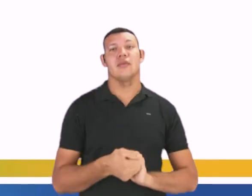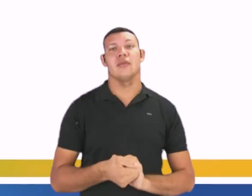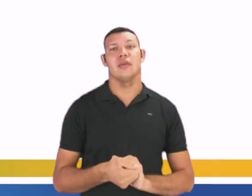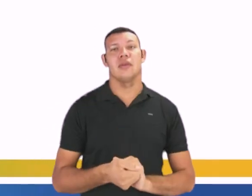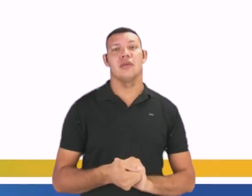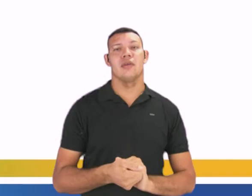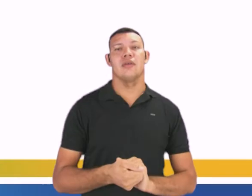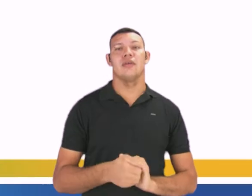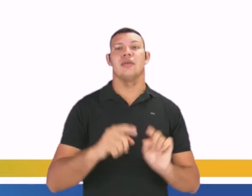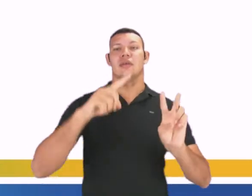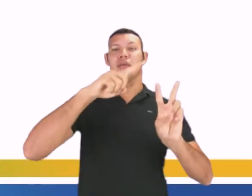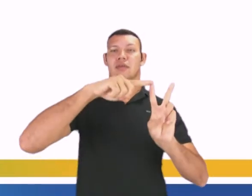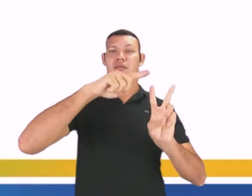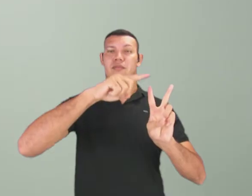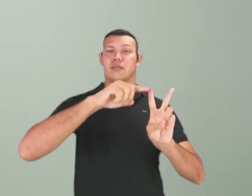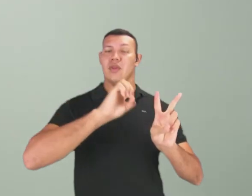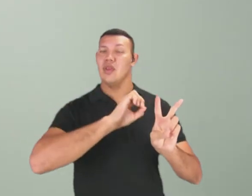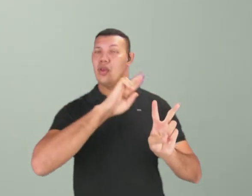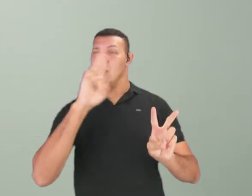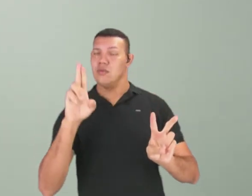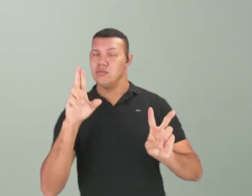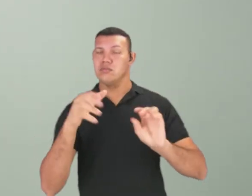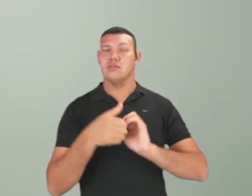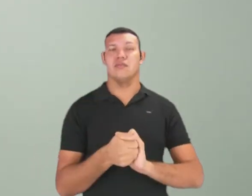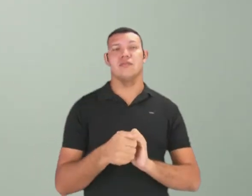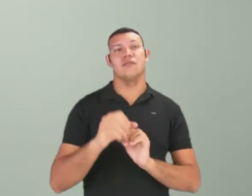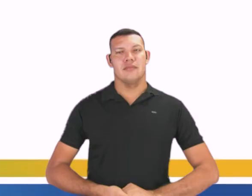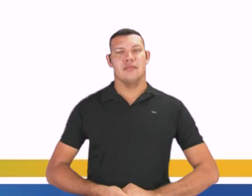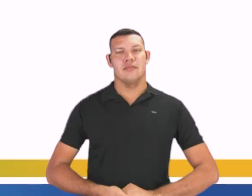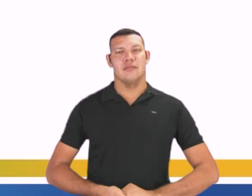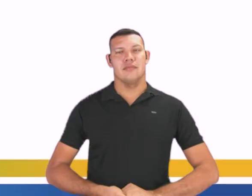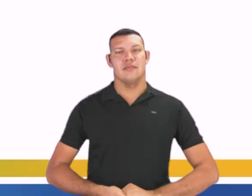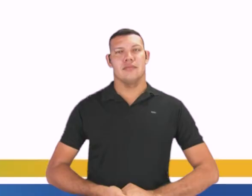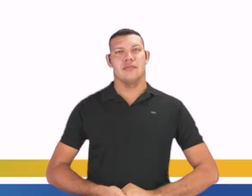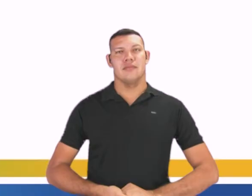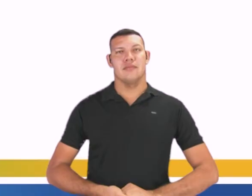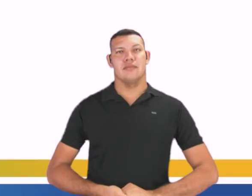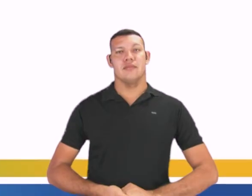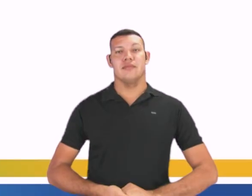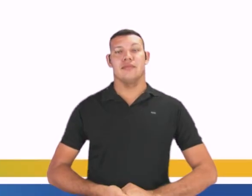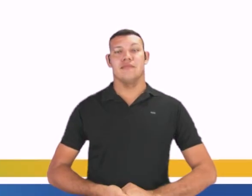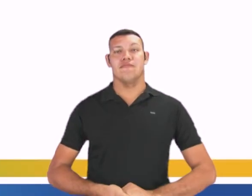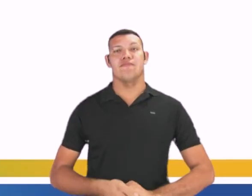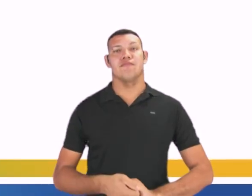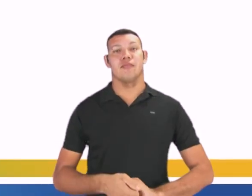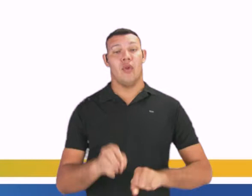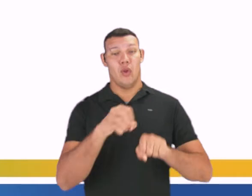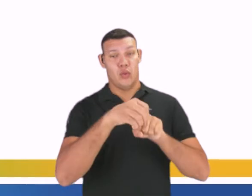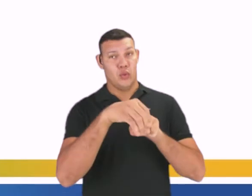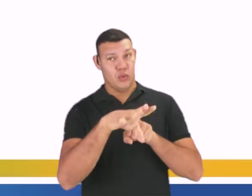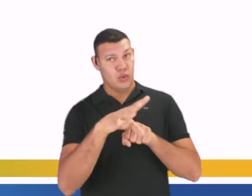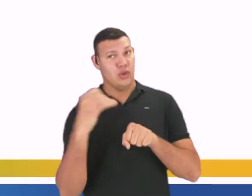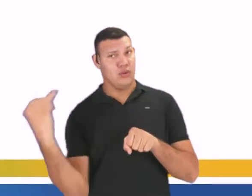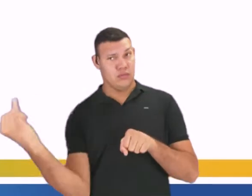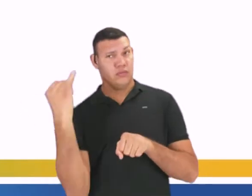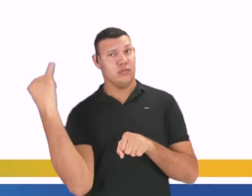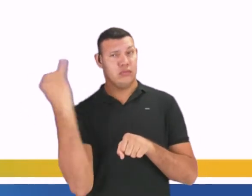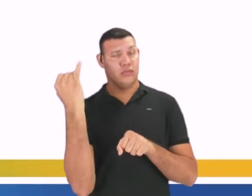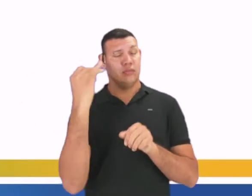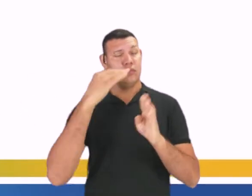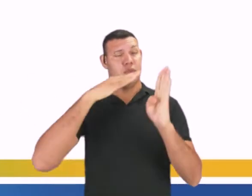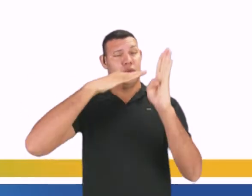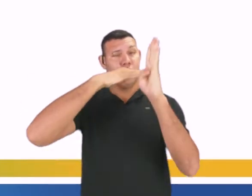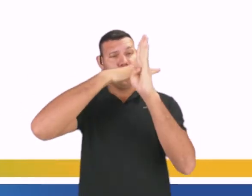da função, ou da equação do segundo grau. Tudo bem? Um outro ponto importante é o ponto C do